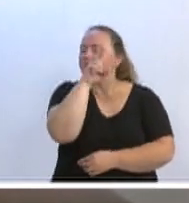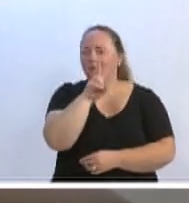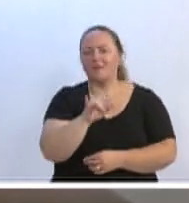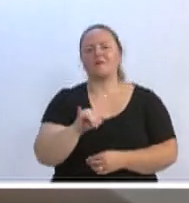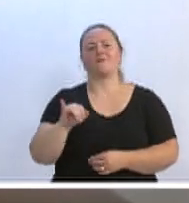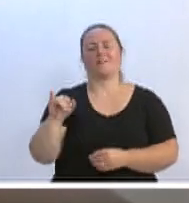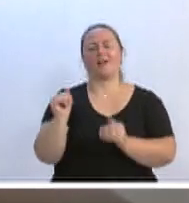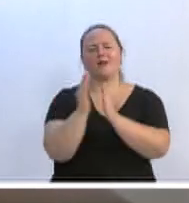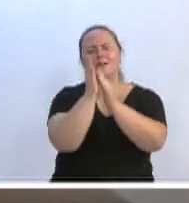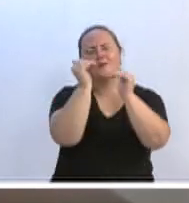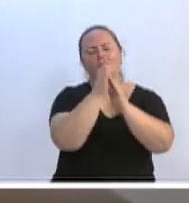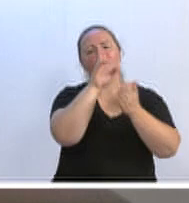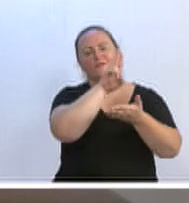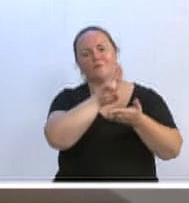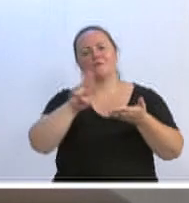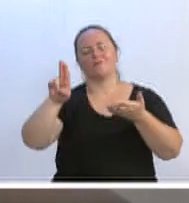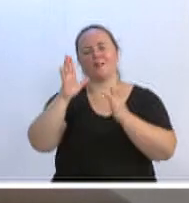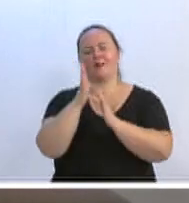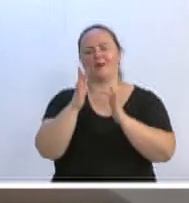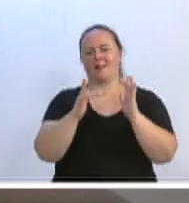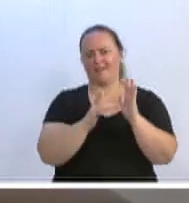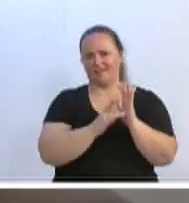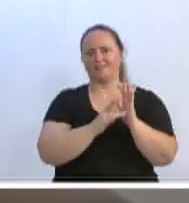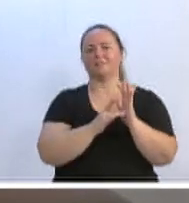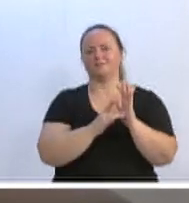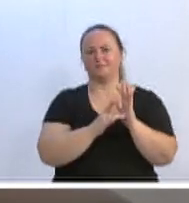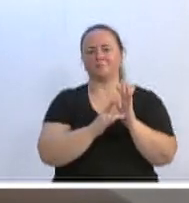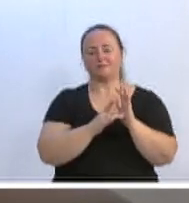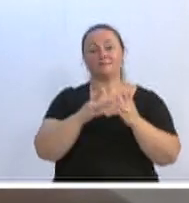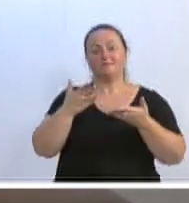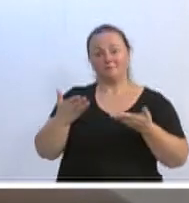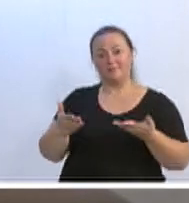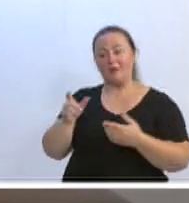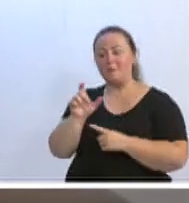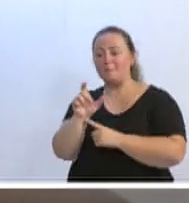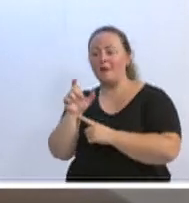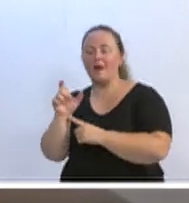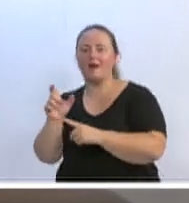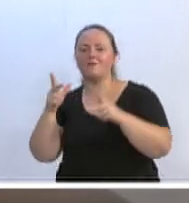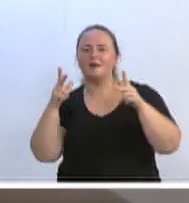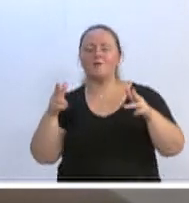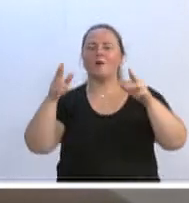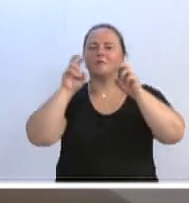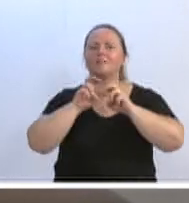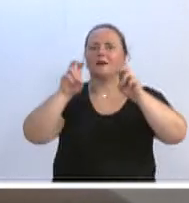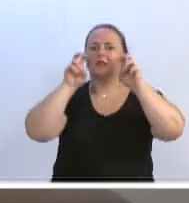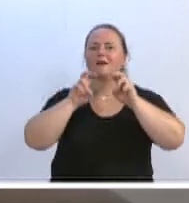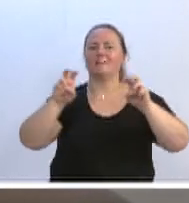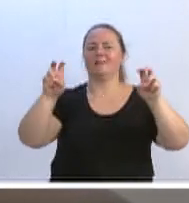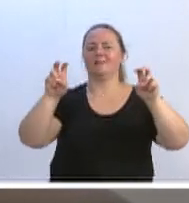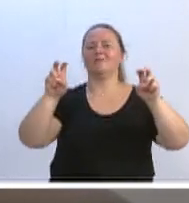nome do Senhor. Maranata é um grito. Estamos